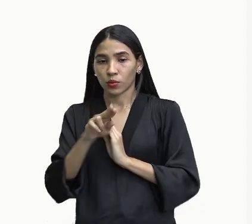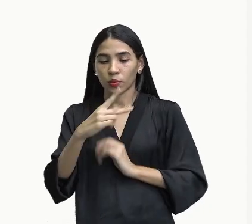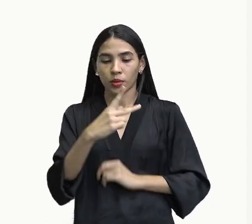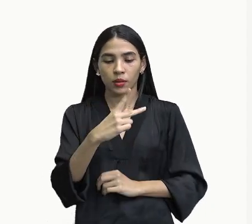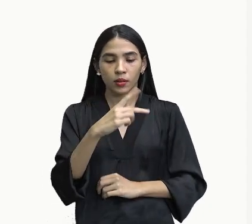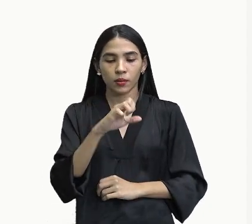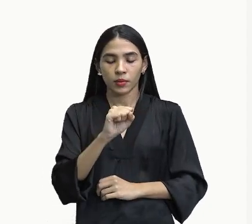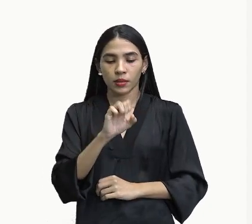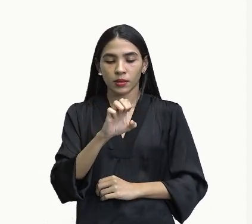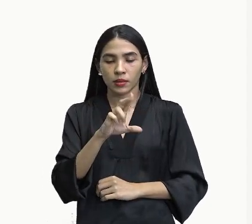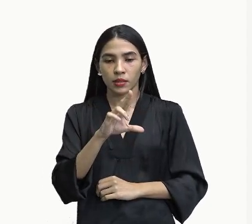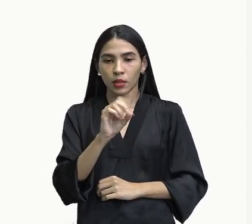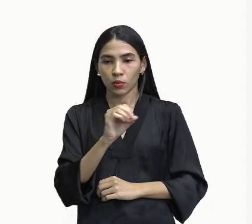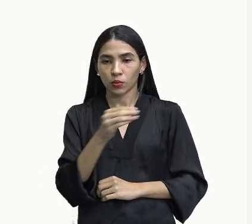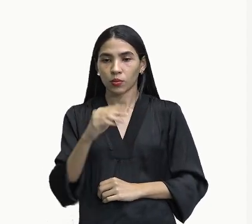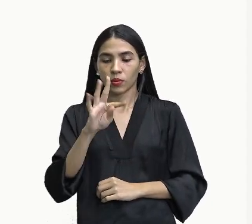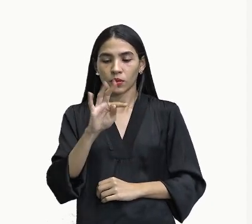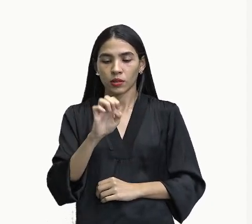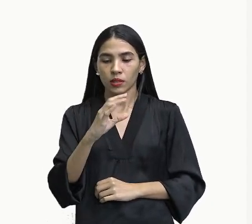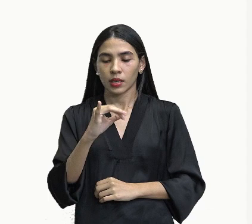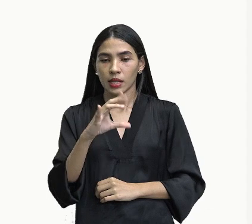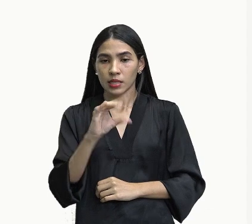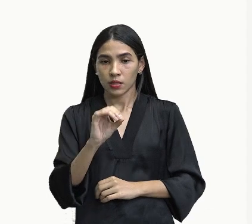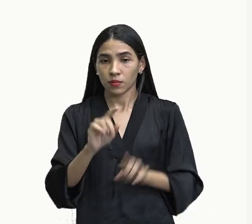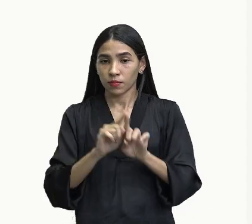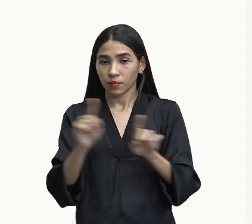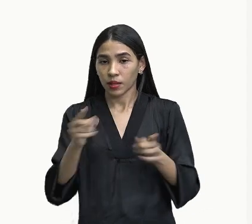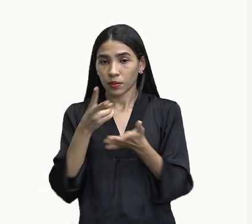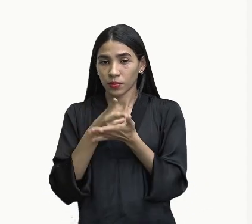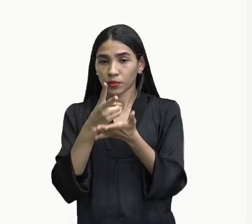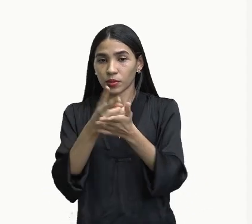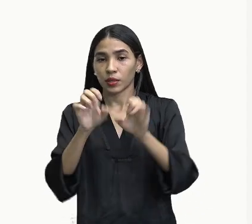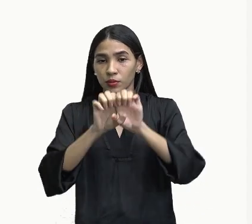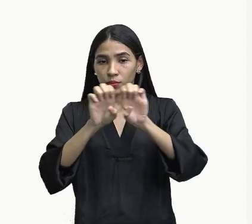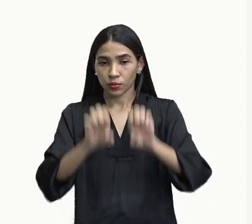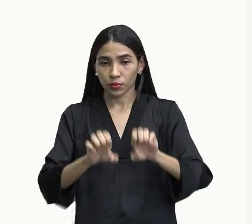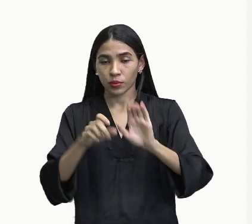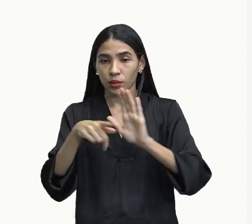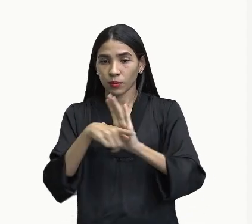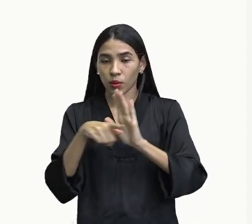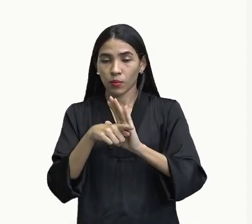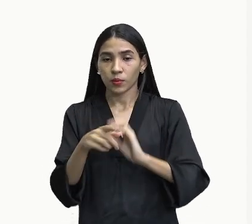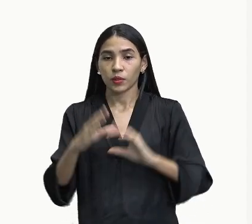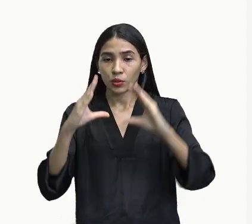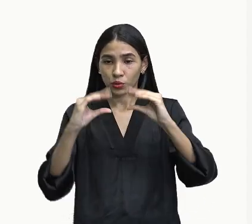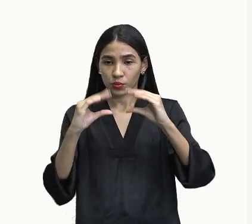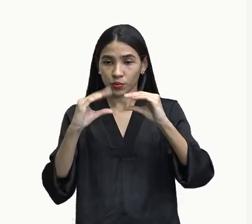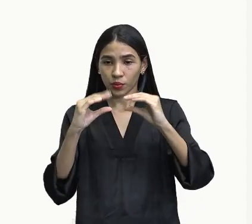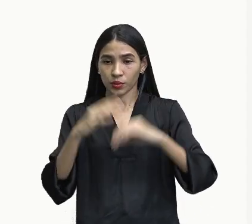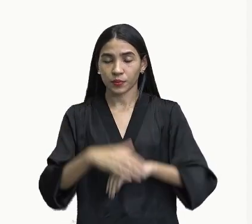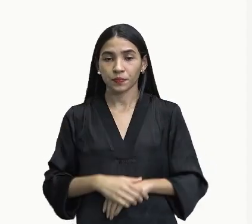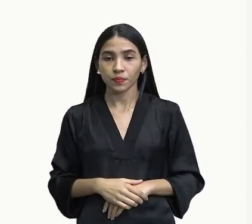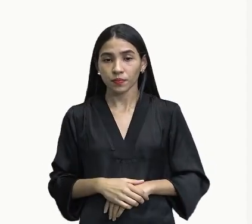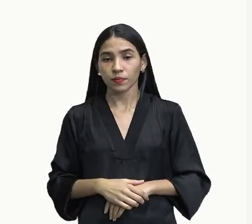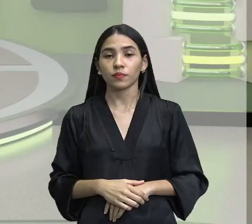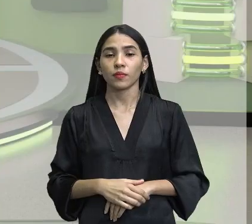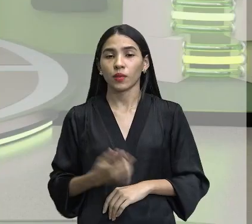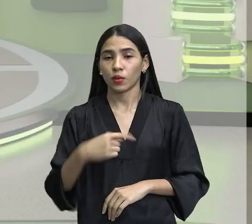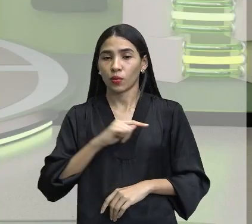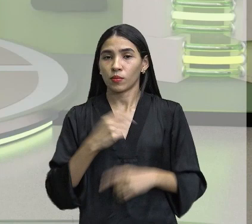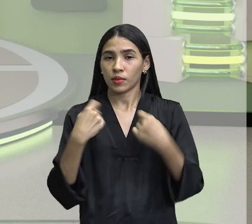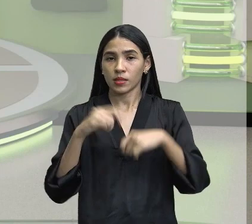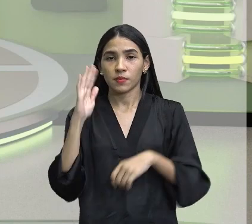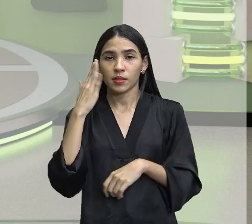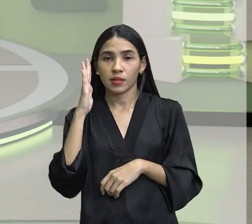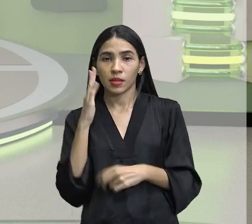pseudotecido. Mas para a gente dar continuidade aí ao estudo morfológico desses indivíduos, vamos entender